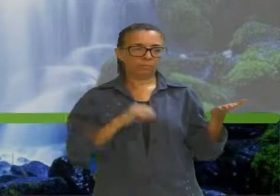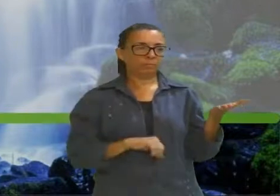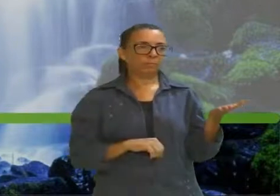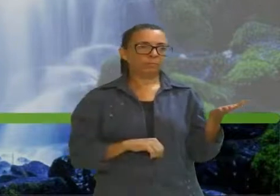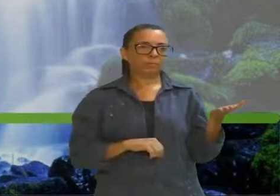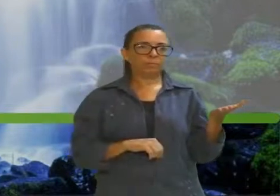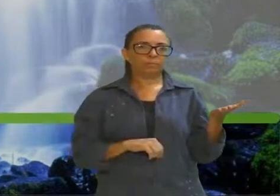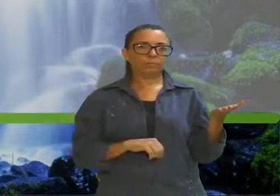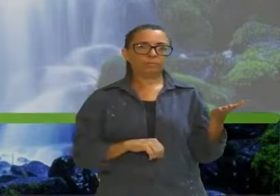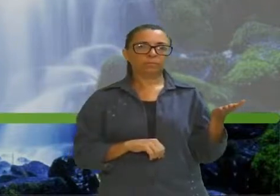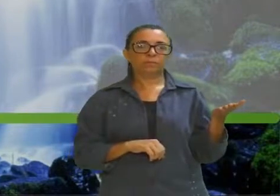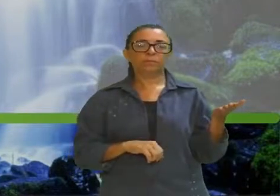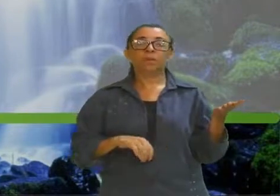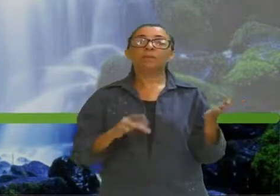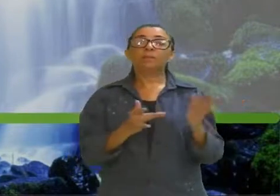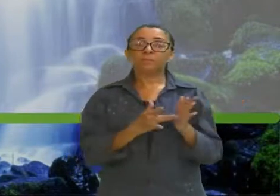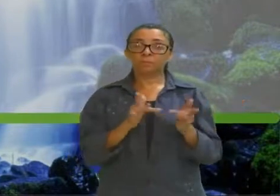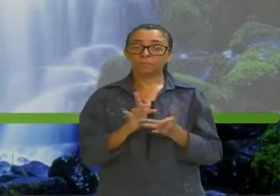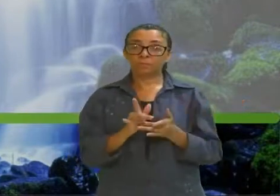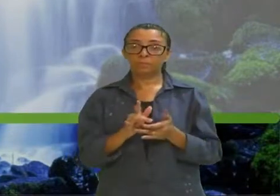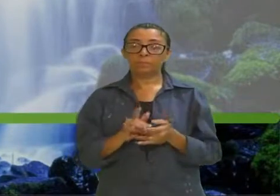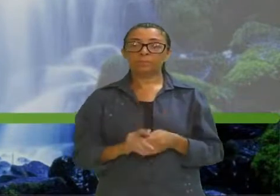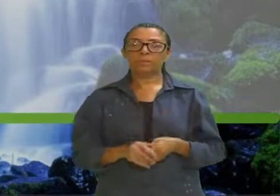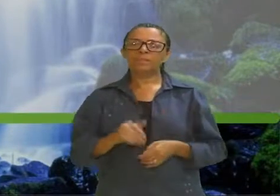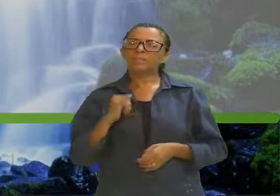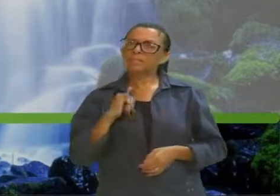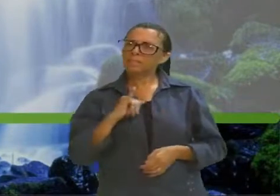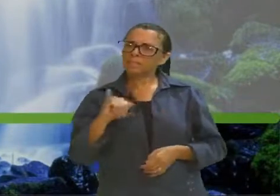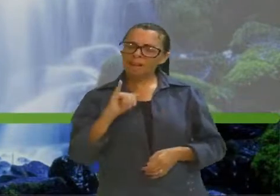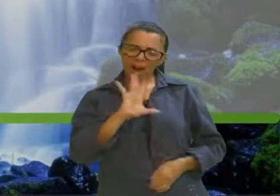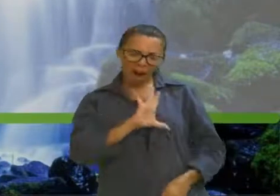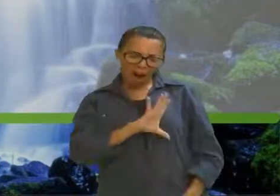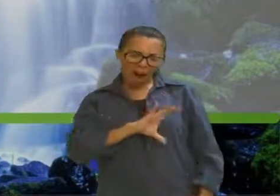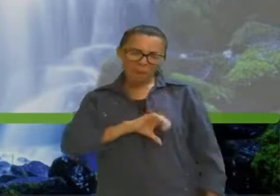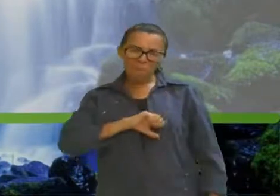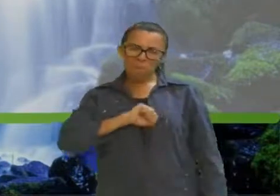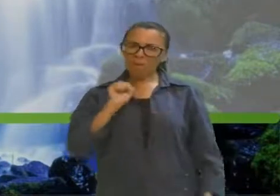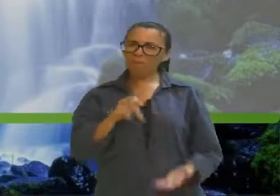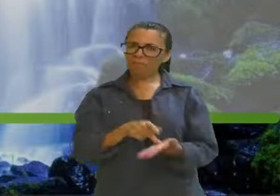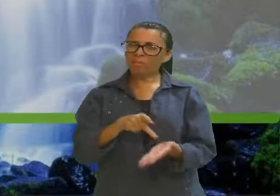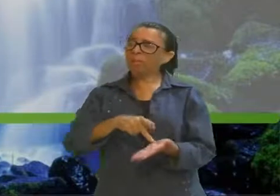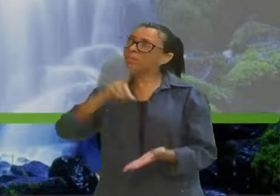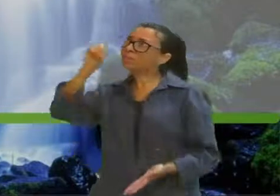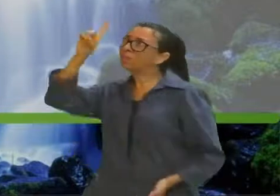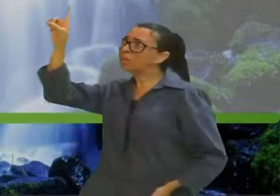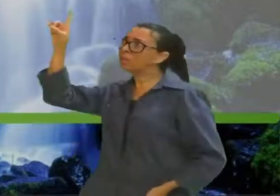amais, guardareis meus mandamentos.